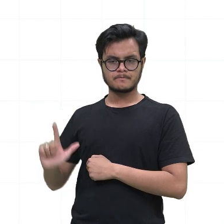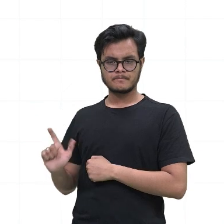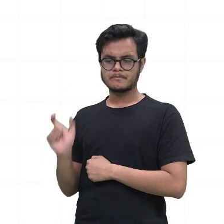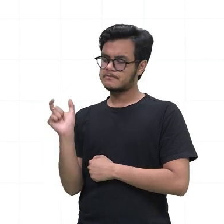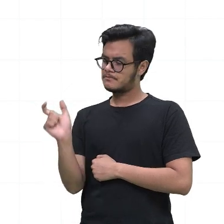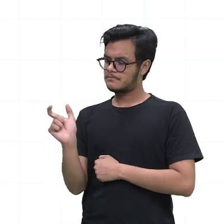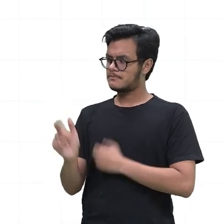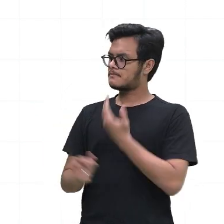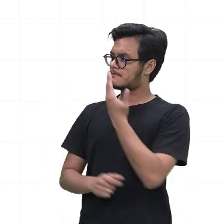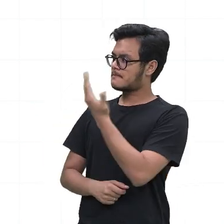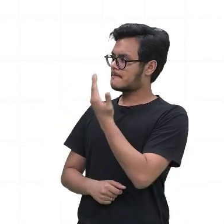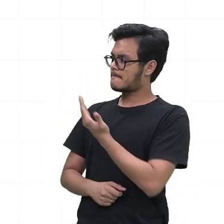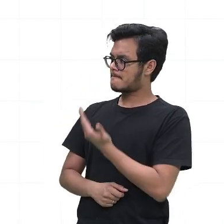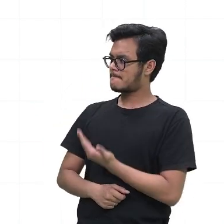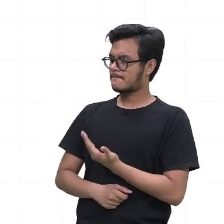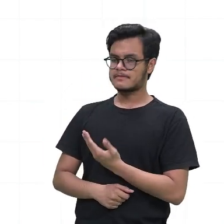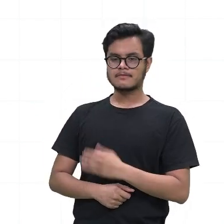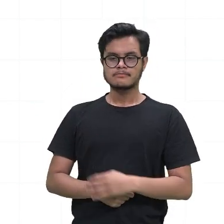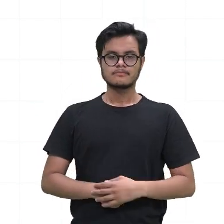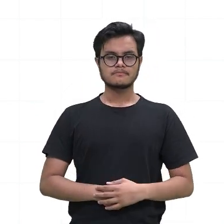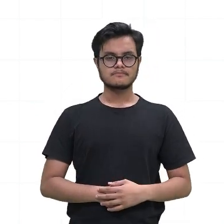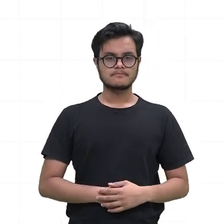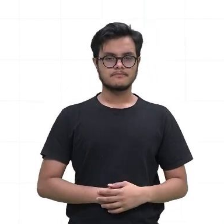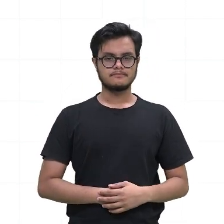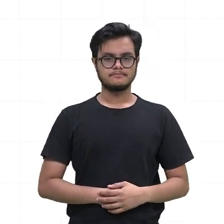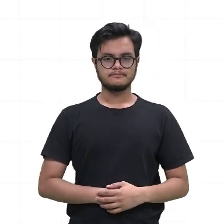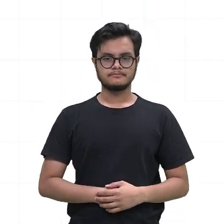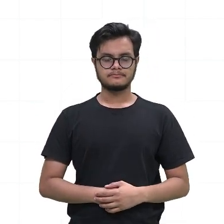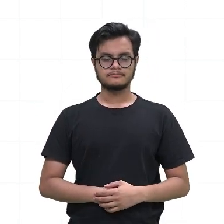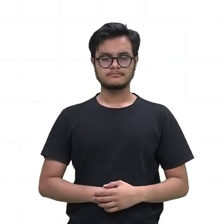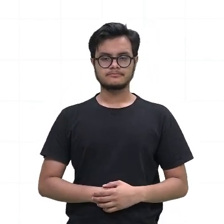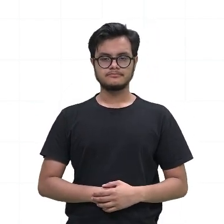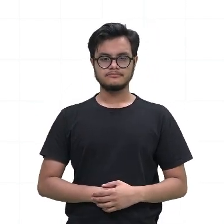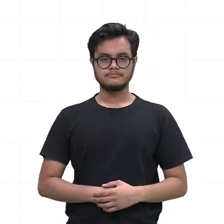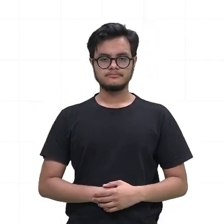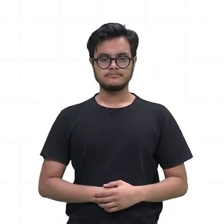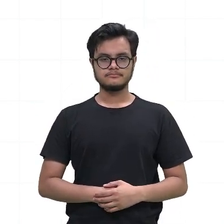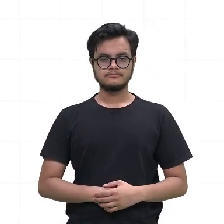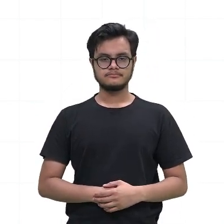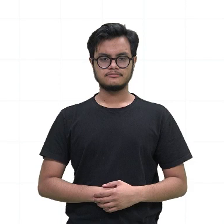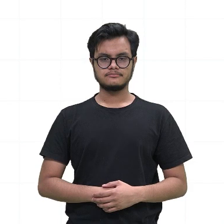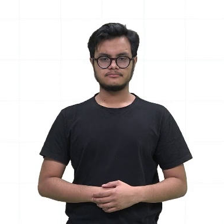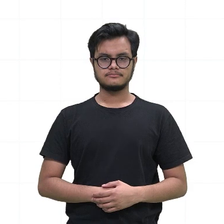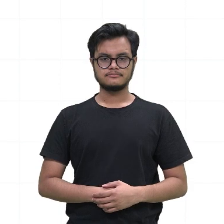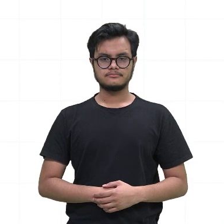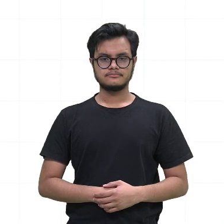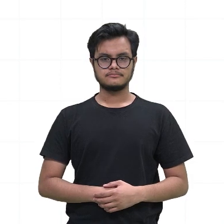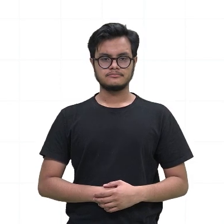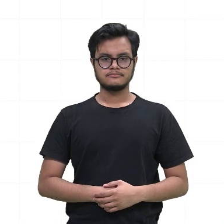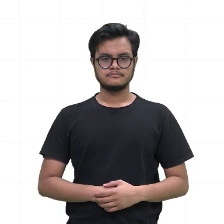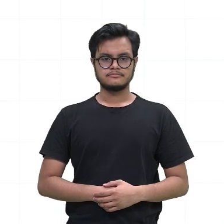trabalhar, temos cozinhar, cuidar, mudou, muito bem.